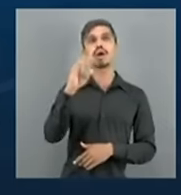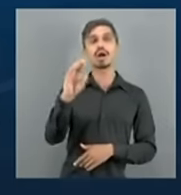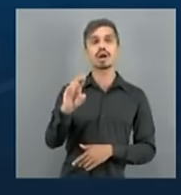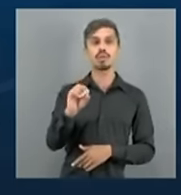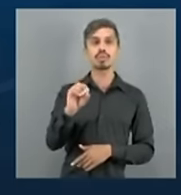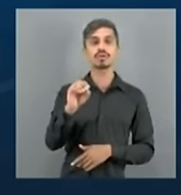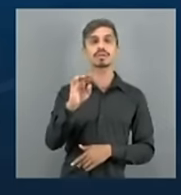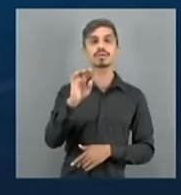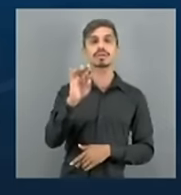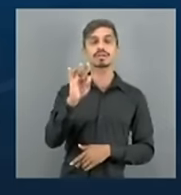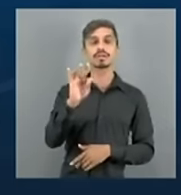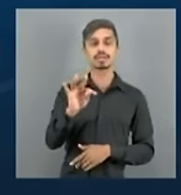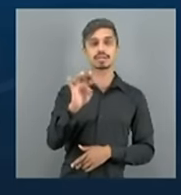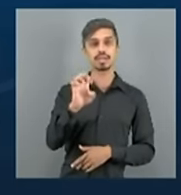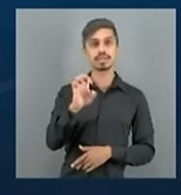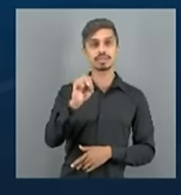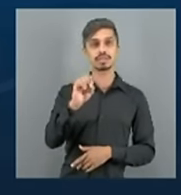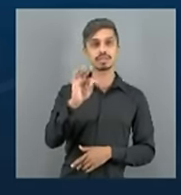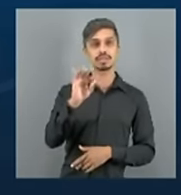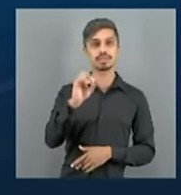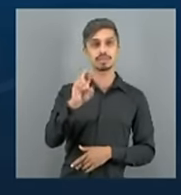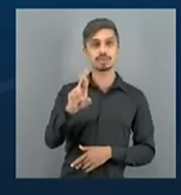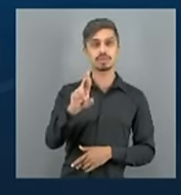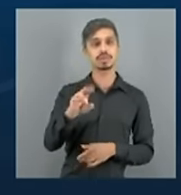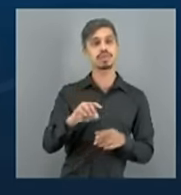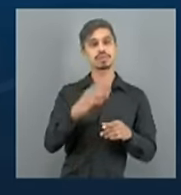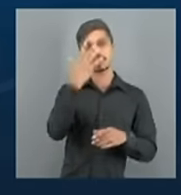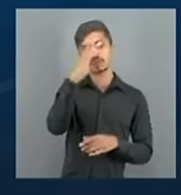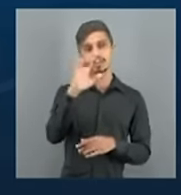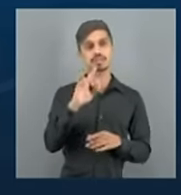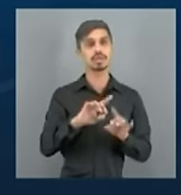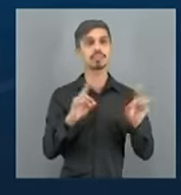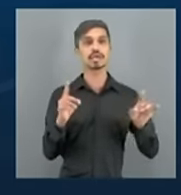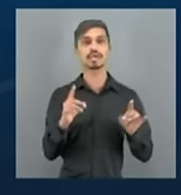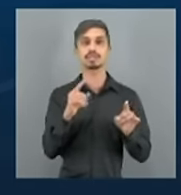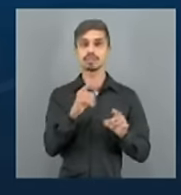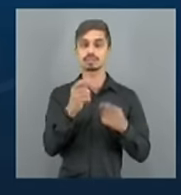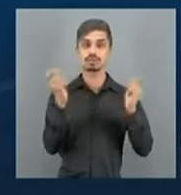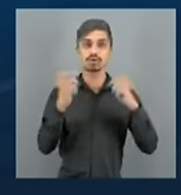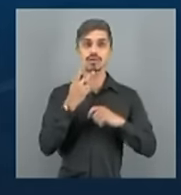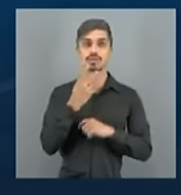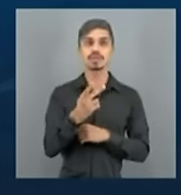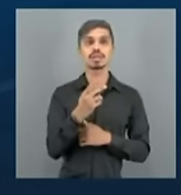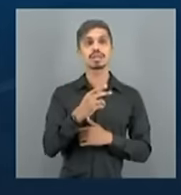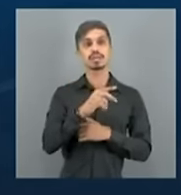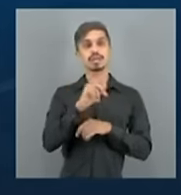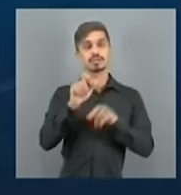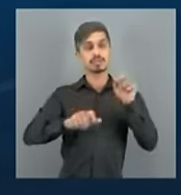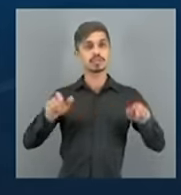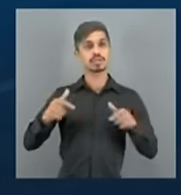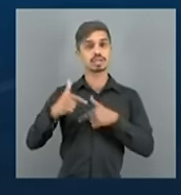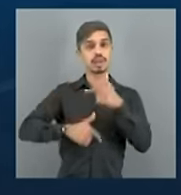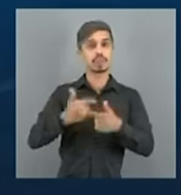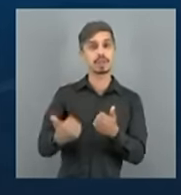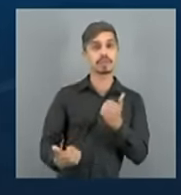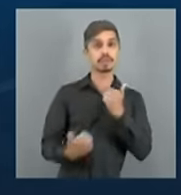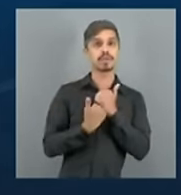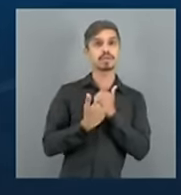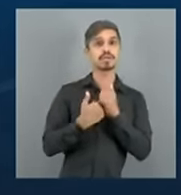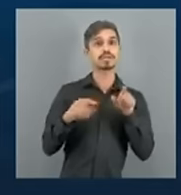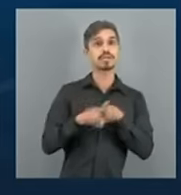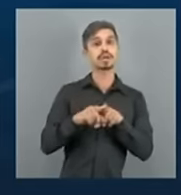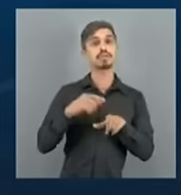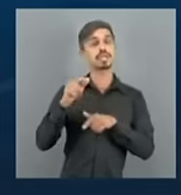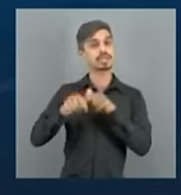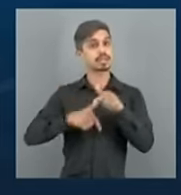as provas que John Tester tem, tá? Mas uma coisa eu posso te falar. As pessoas que trabalharam para mim também trabalharam contra